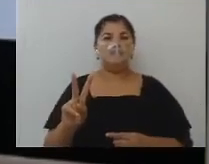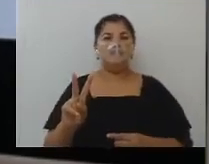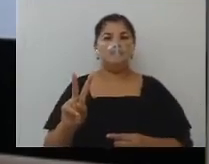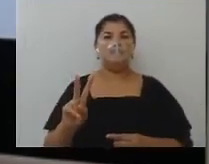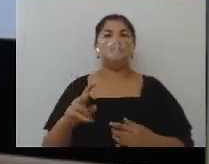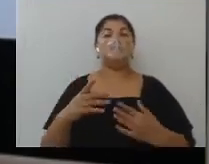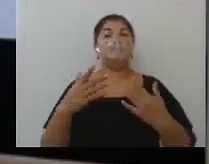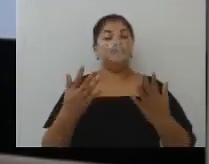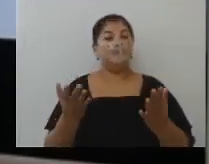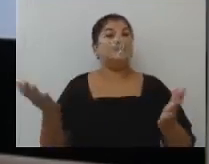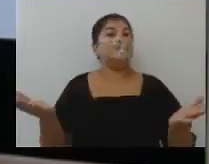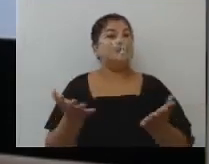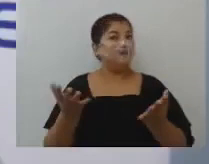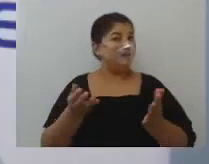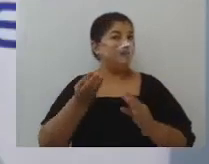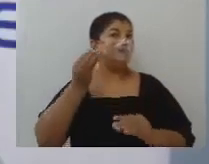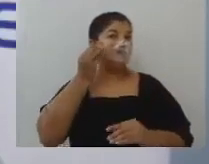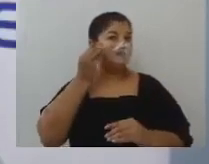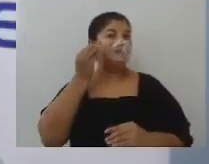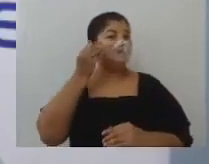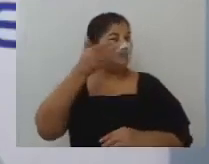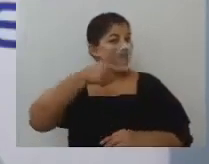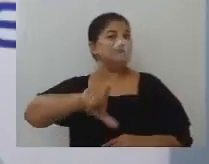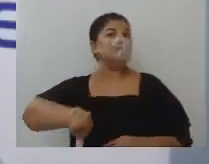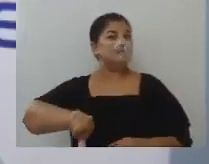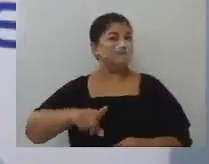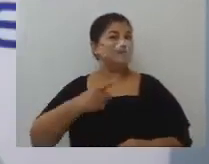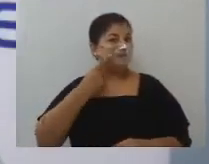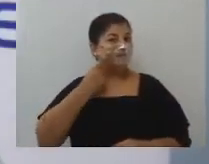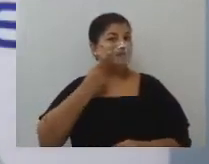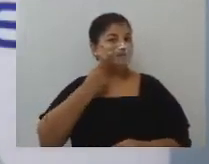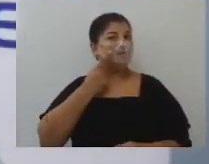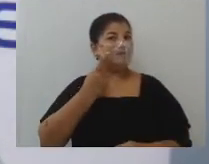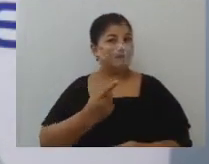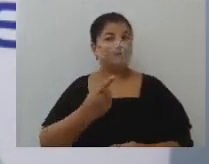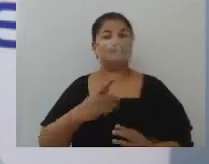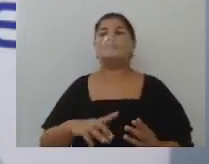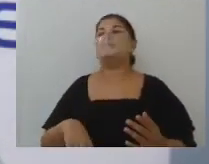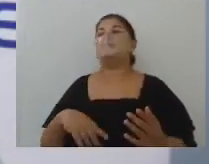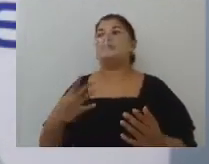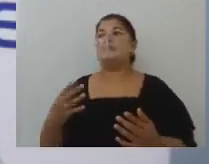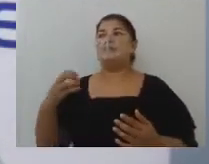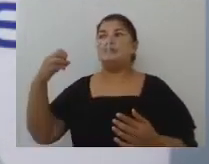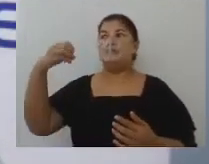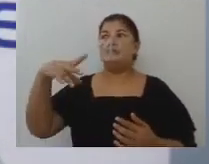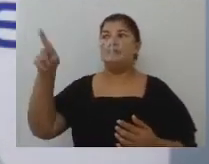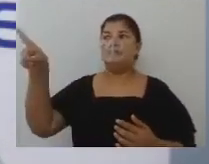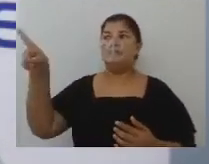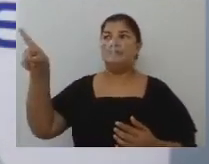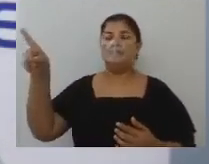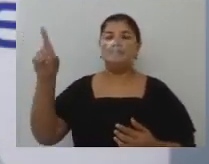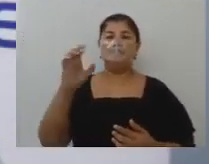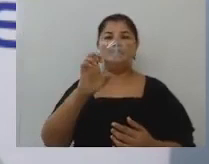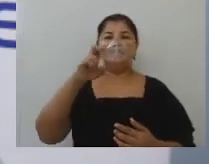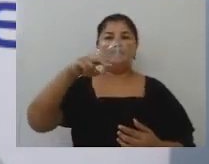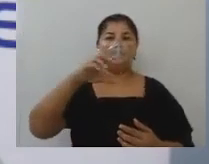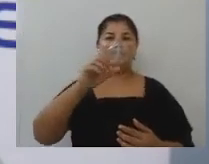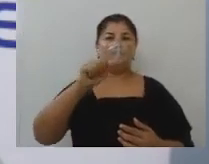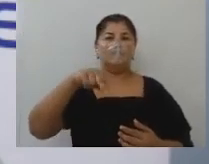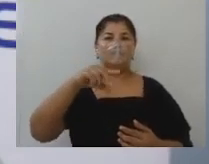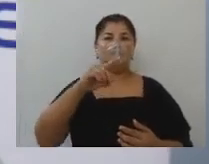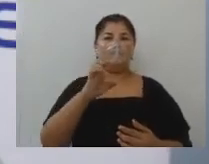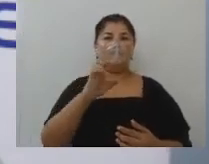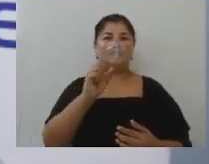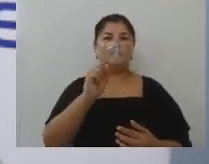eu vou fazer agora. Presta atenção. Agora eu vou vir com a lâmpada incandescente.